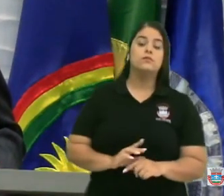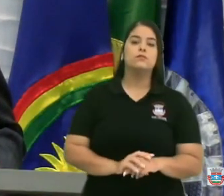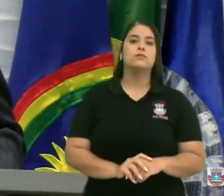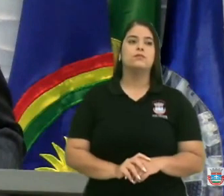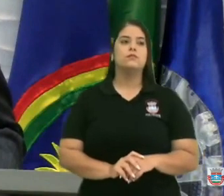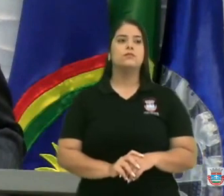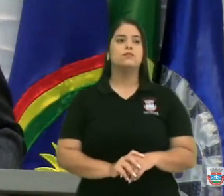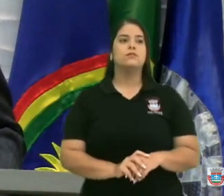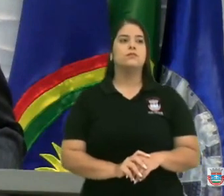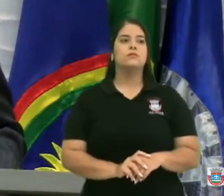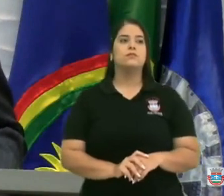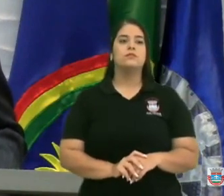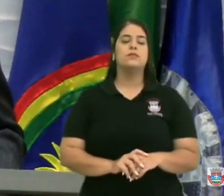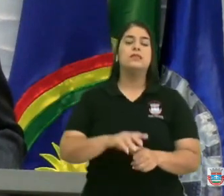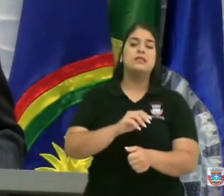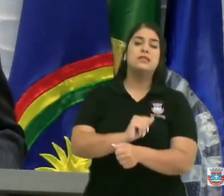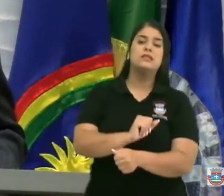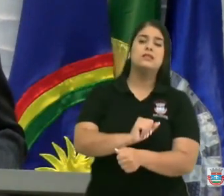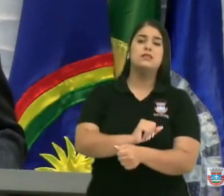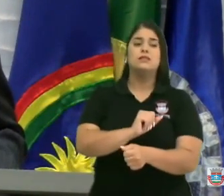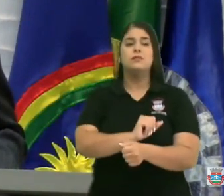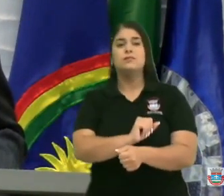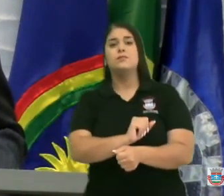ele passar tanto tempo